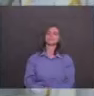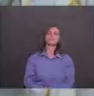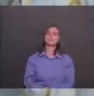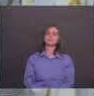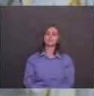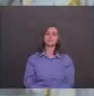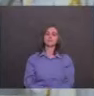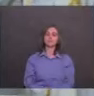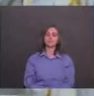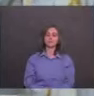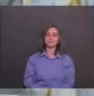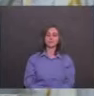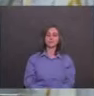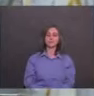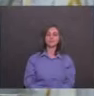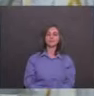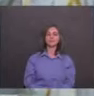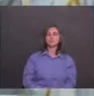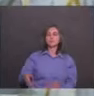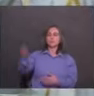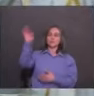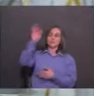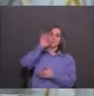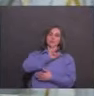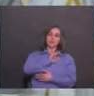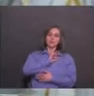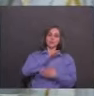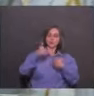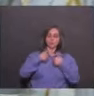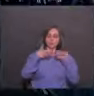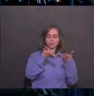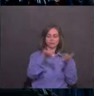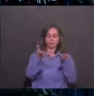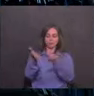Et adiutorium nostrum in nomine Domini.